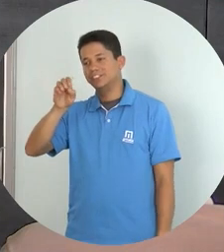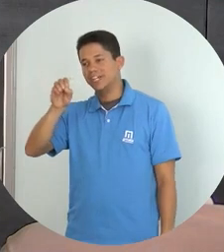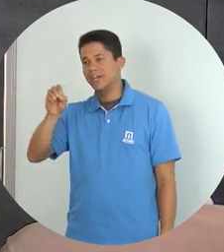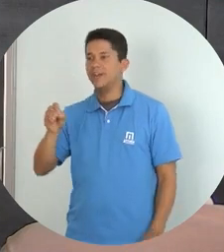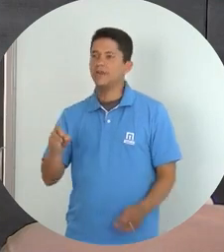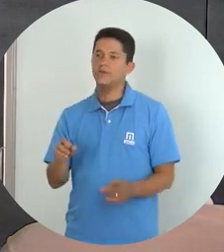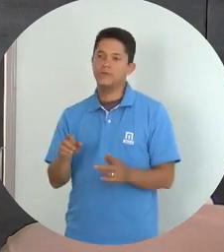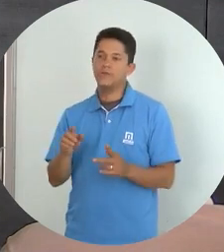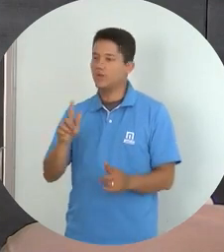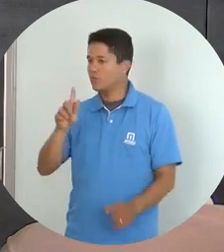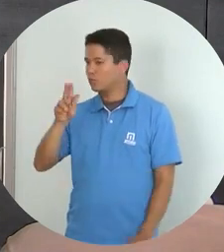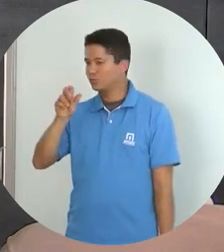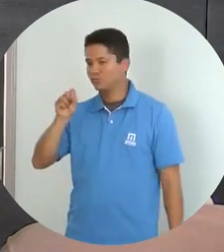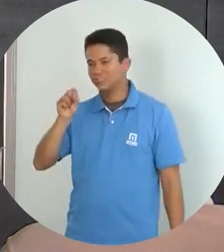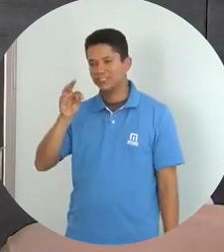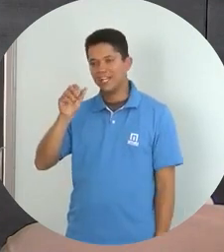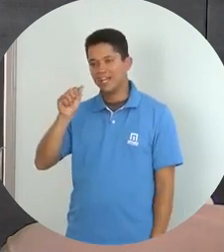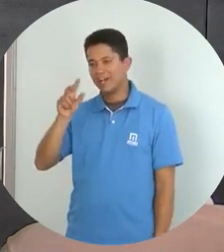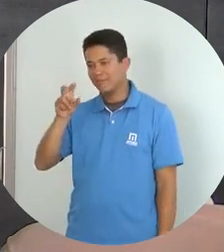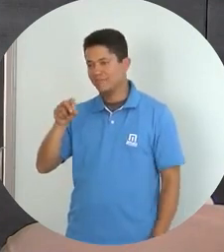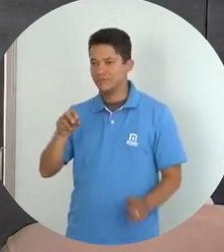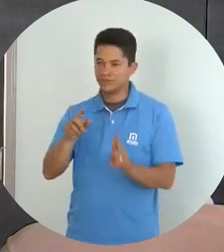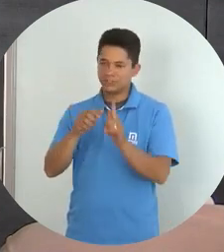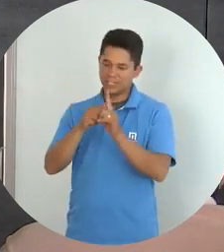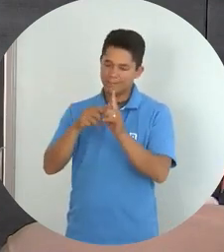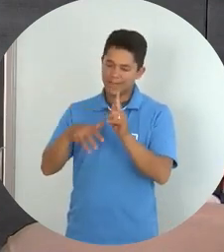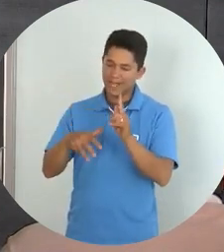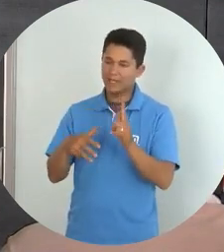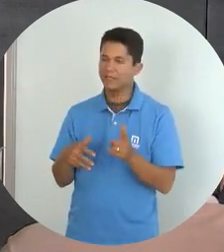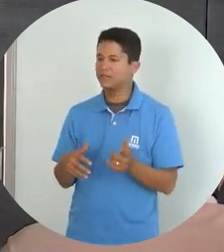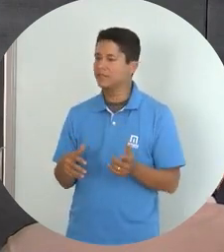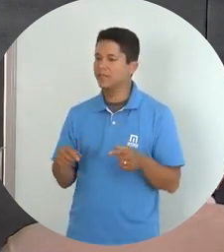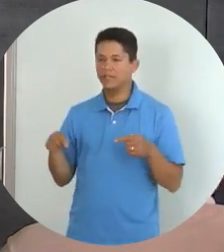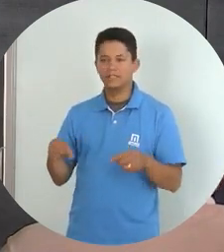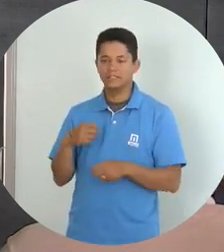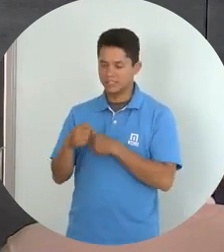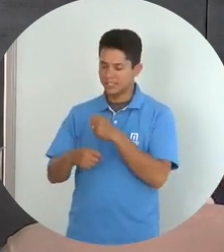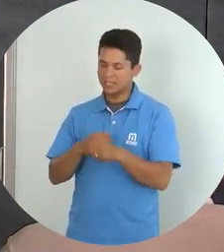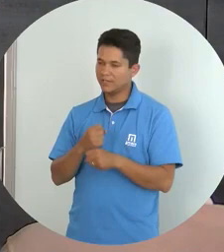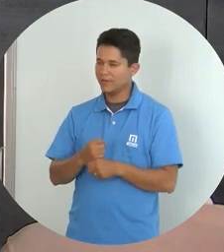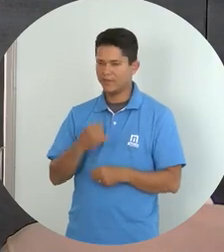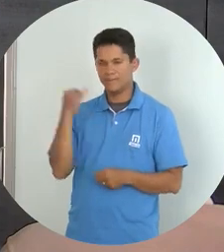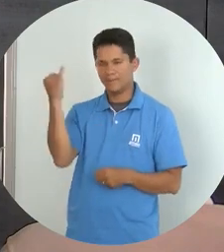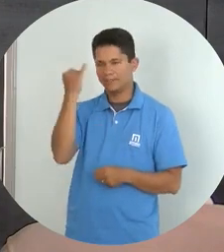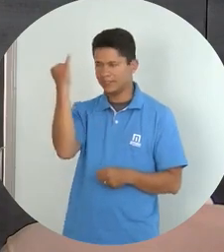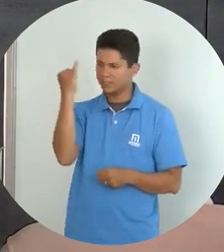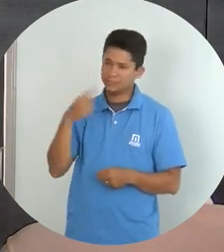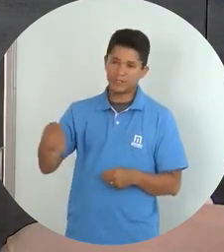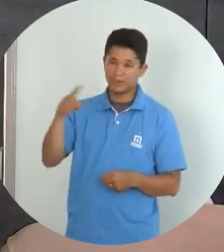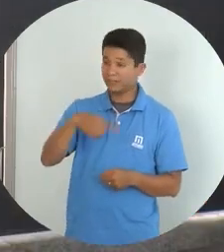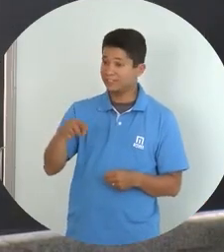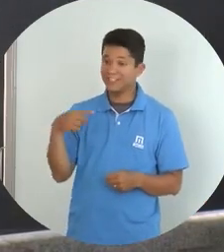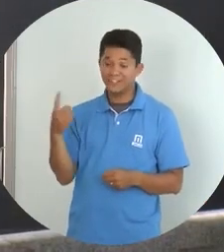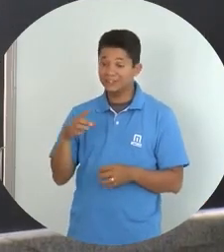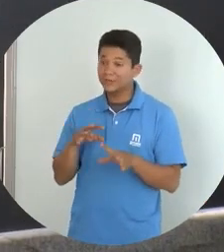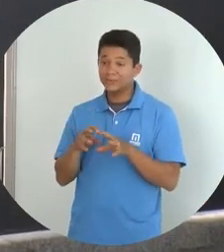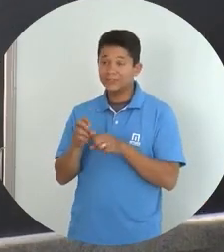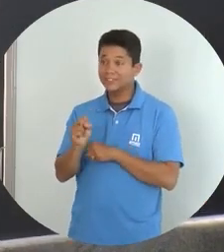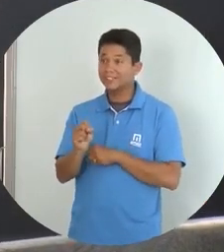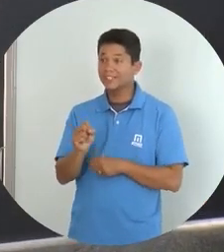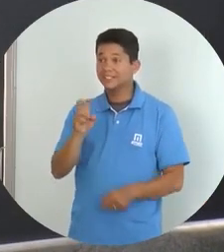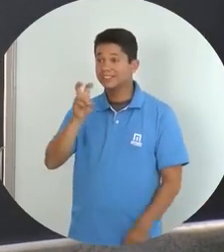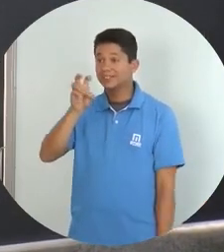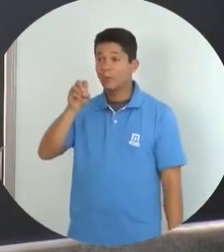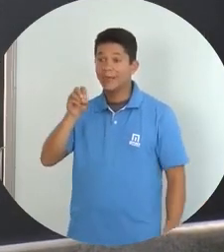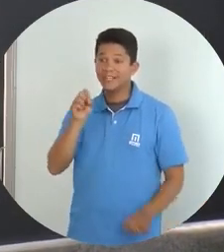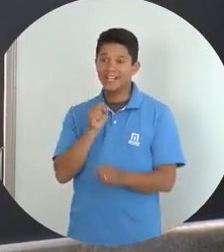Esse ano é um ano importante para nós na Paula Machado, que nós estamos fazendo 50 anos.